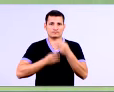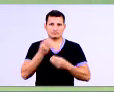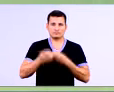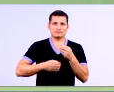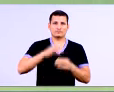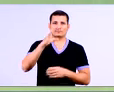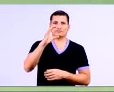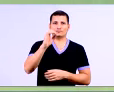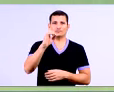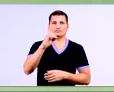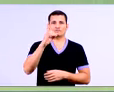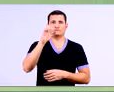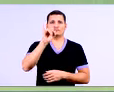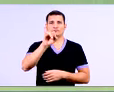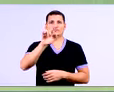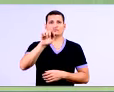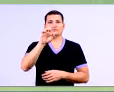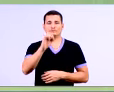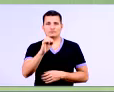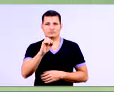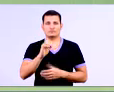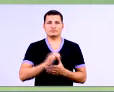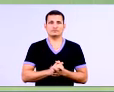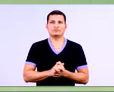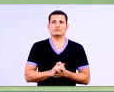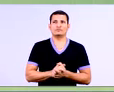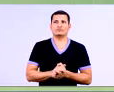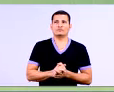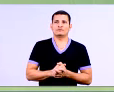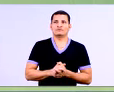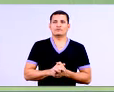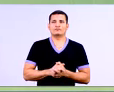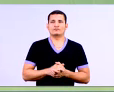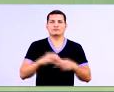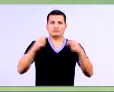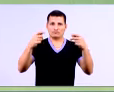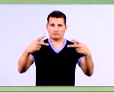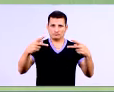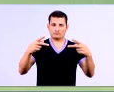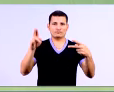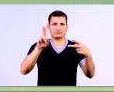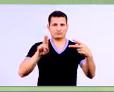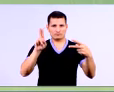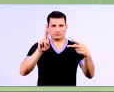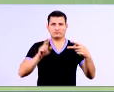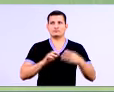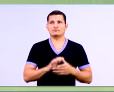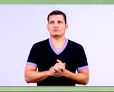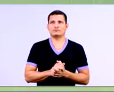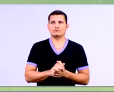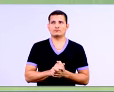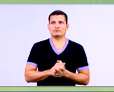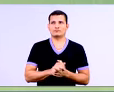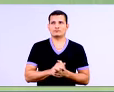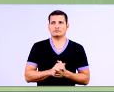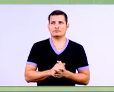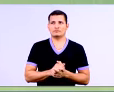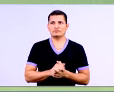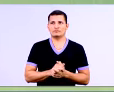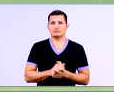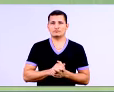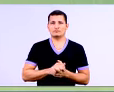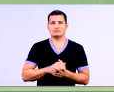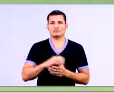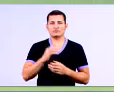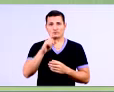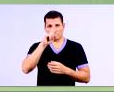mesma forma que o input, nós vamos trabalhar com tags. Para criar uma um